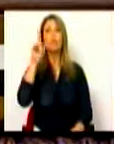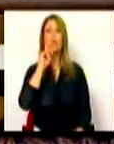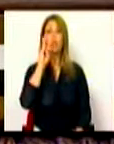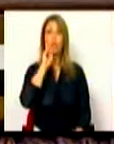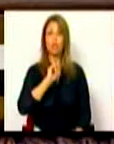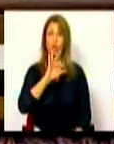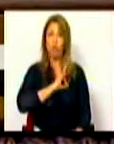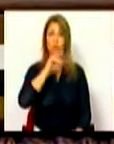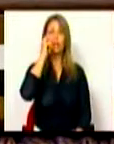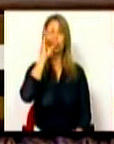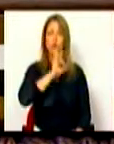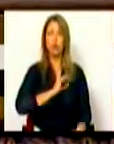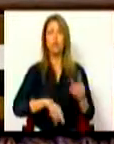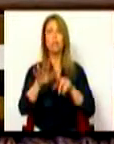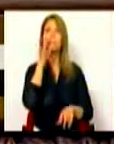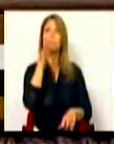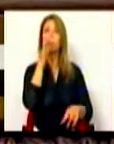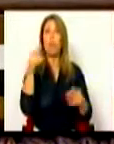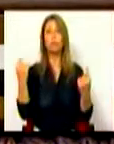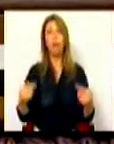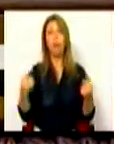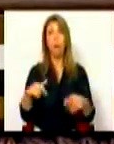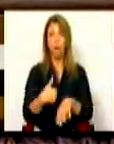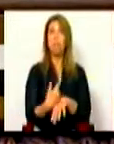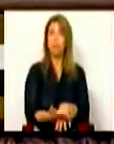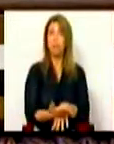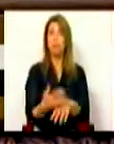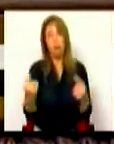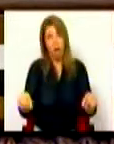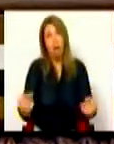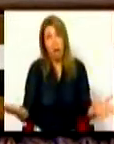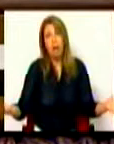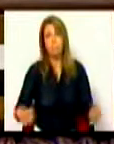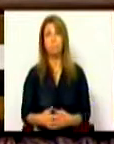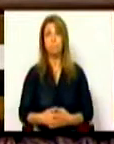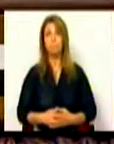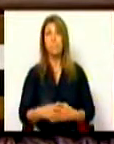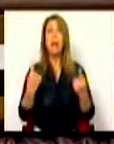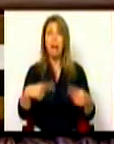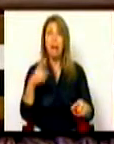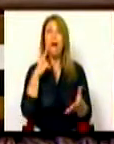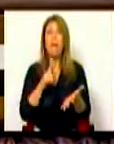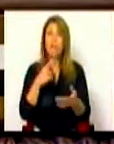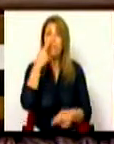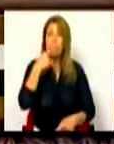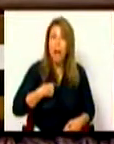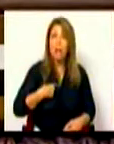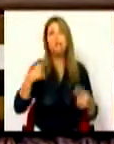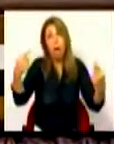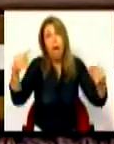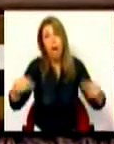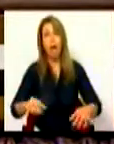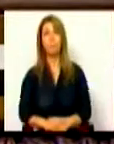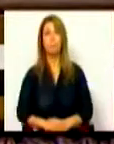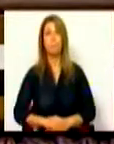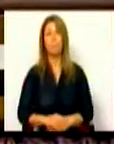e senhores deputados, existem atrasos? Existem. Existem lacunas? Existem.